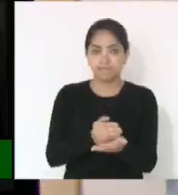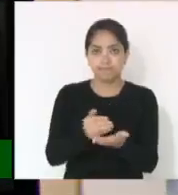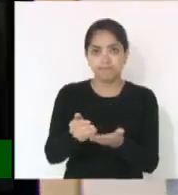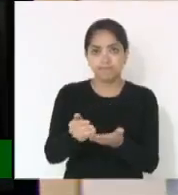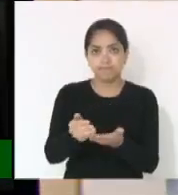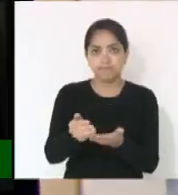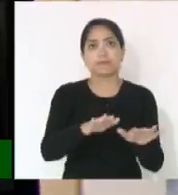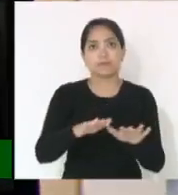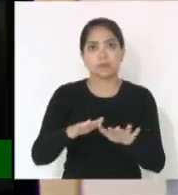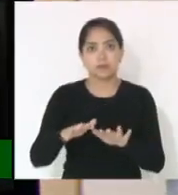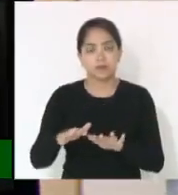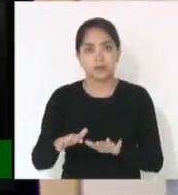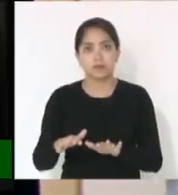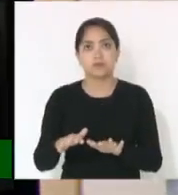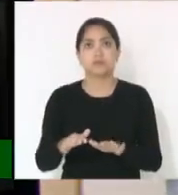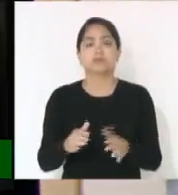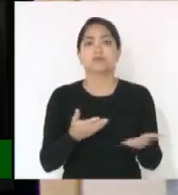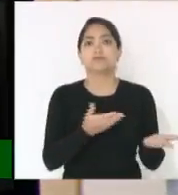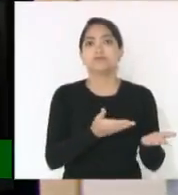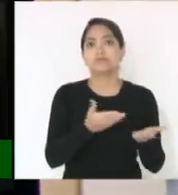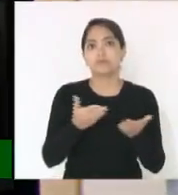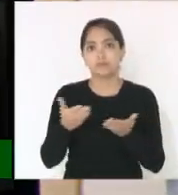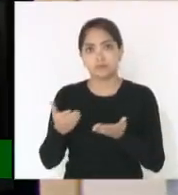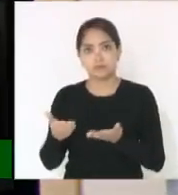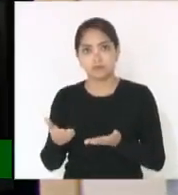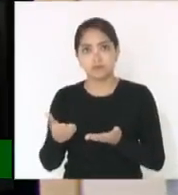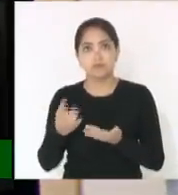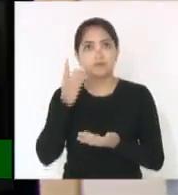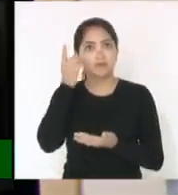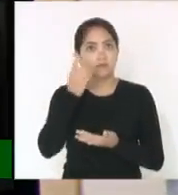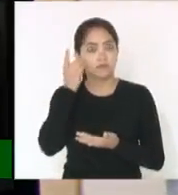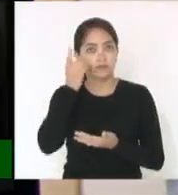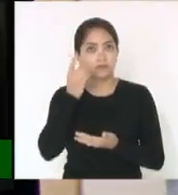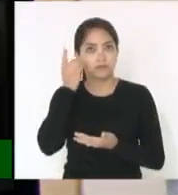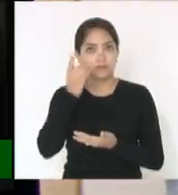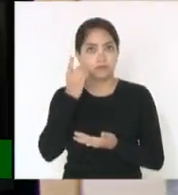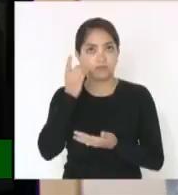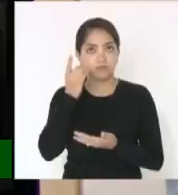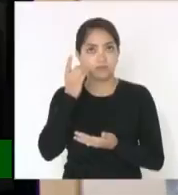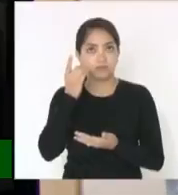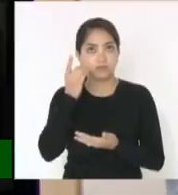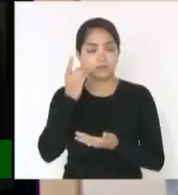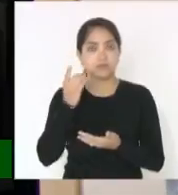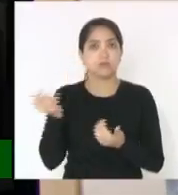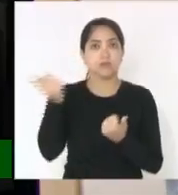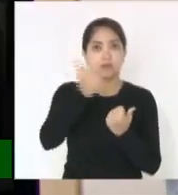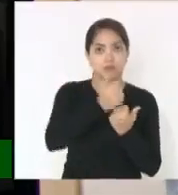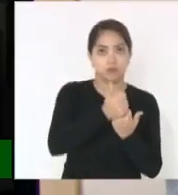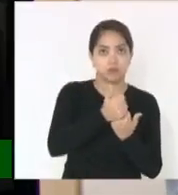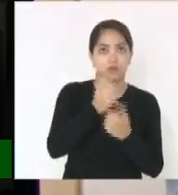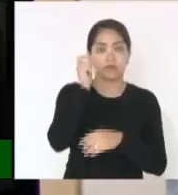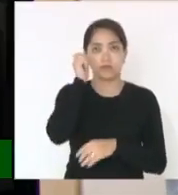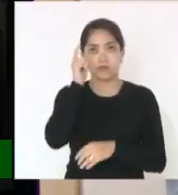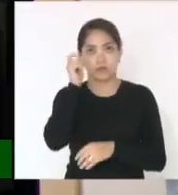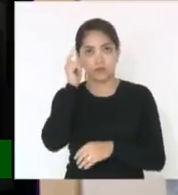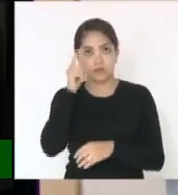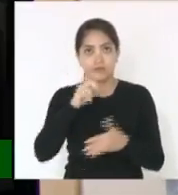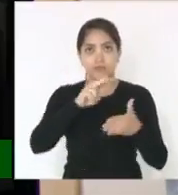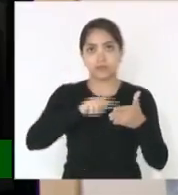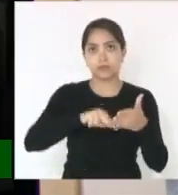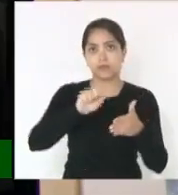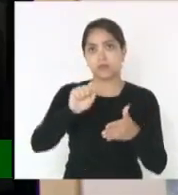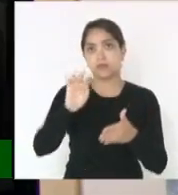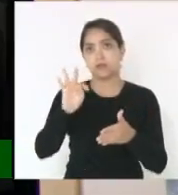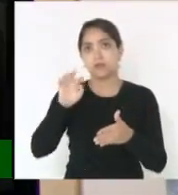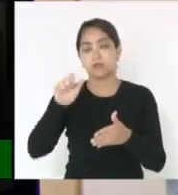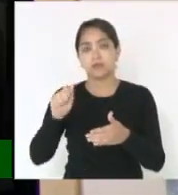De Deus, declaro aberta a presente sessão e convido o eminente deputado ad hoc César Valduga para proceder